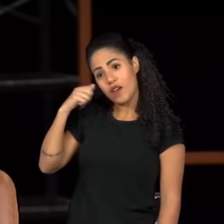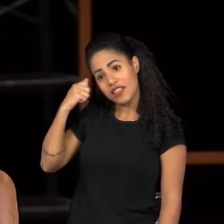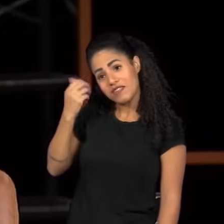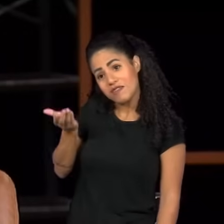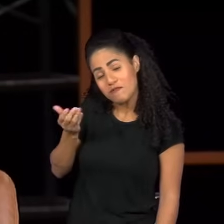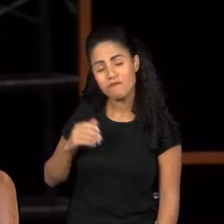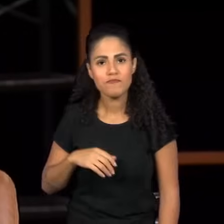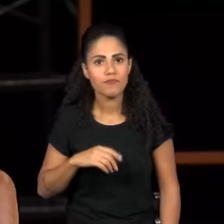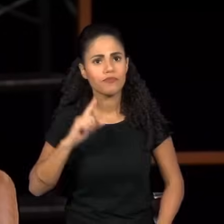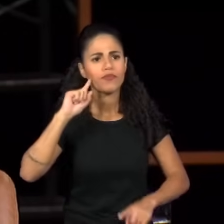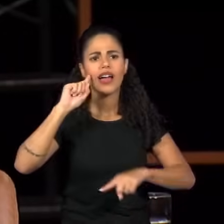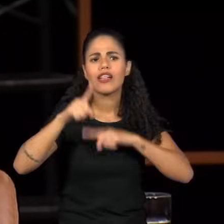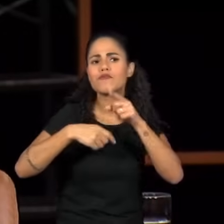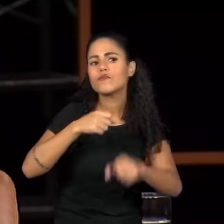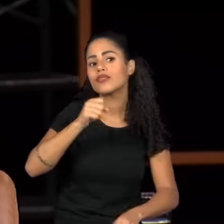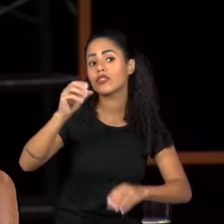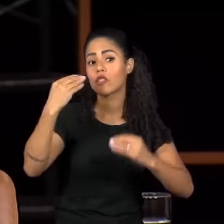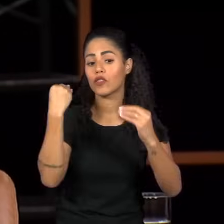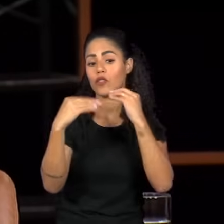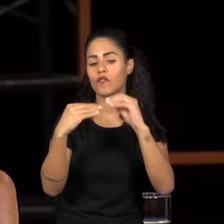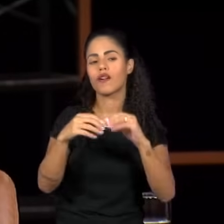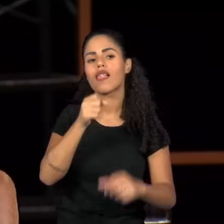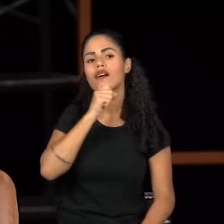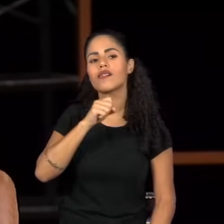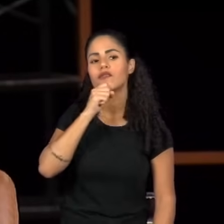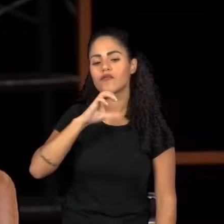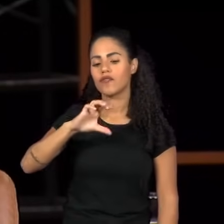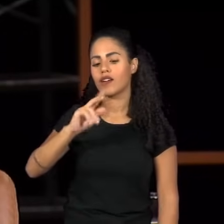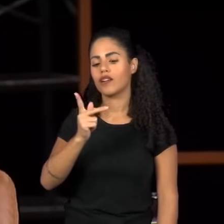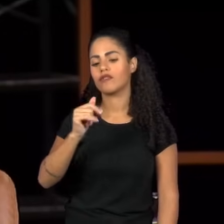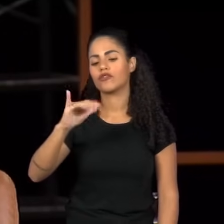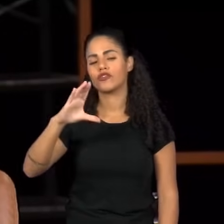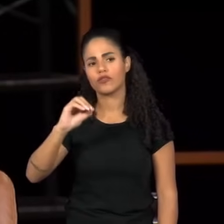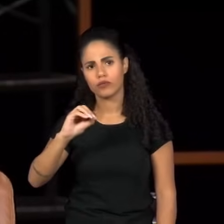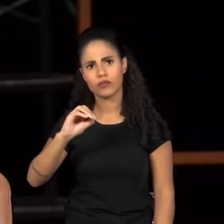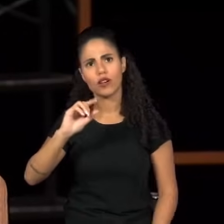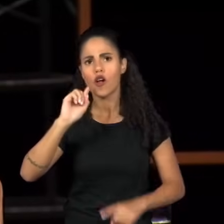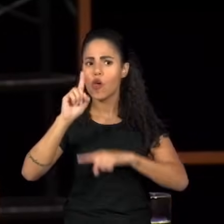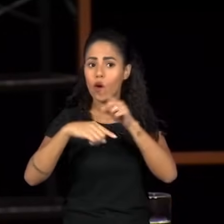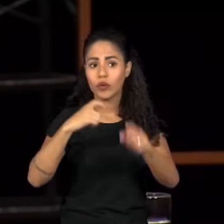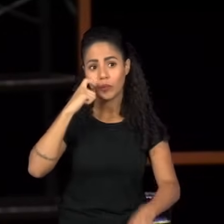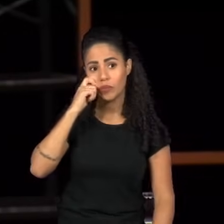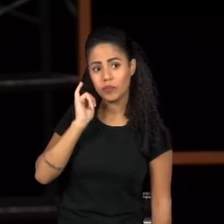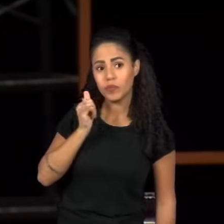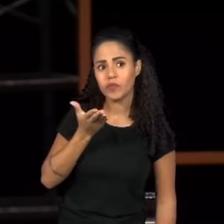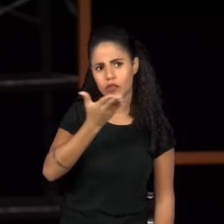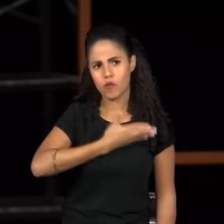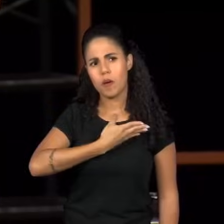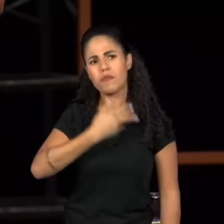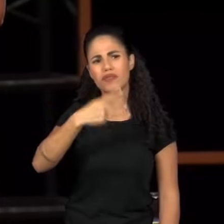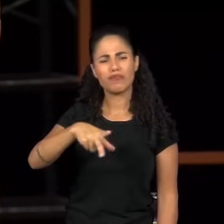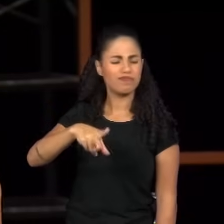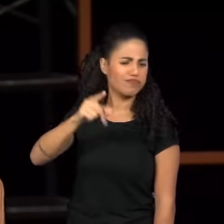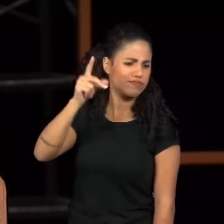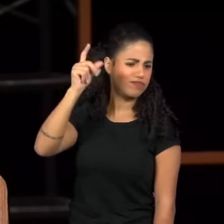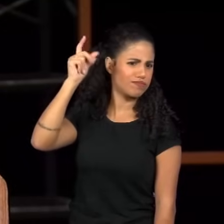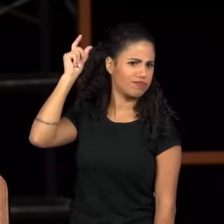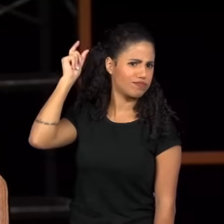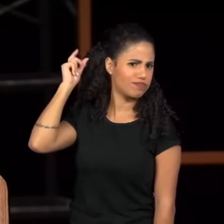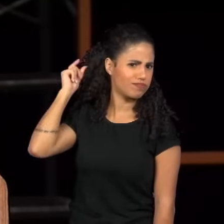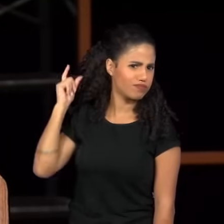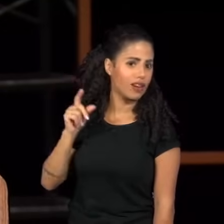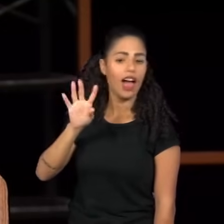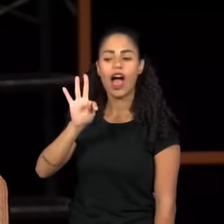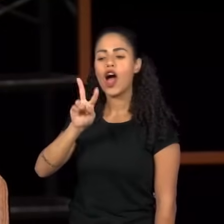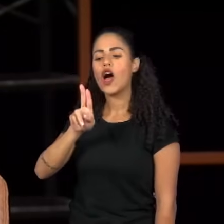Agora, depois do Velho Chico, você voltou a ser muito requisitada. E a gente tem um depoimento aqui de um colega seu, desde os tempos lá da TV